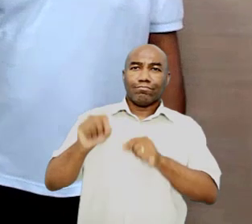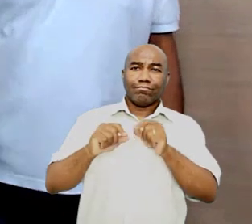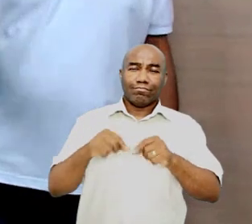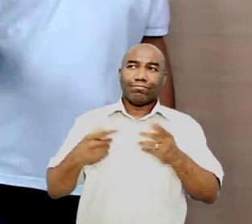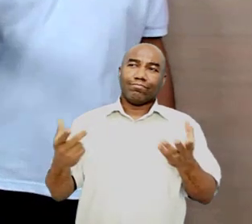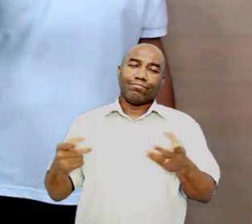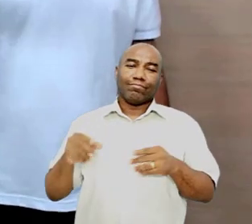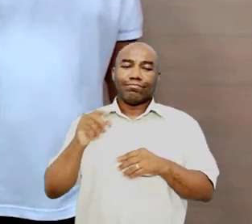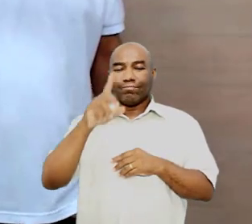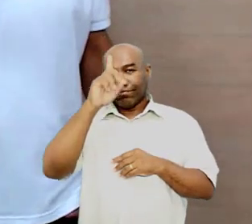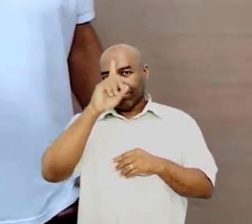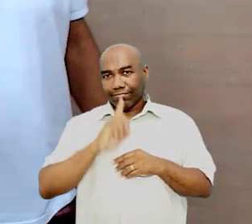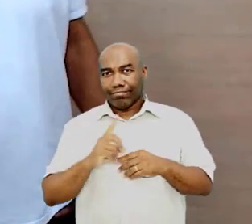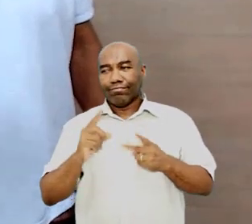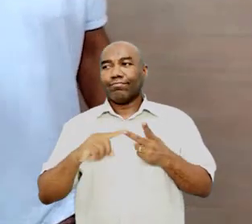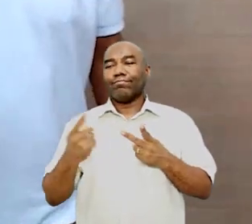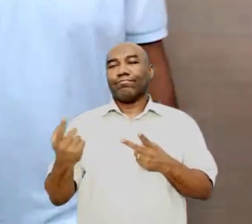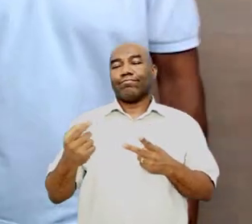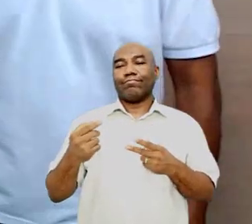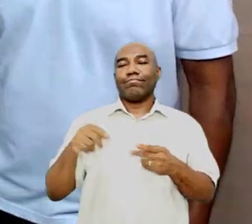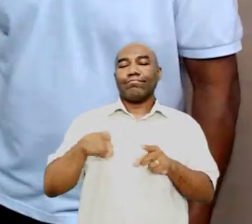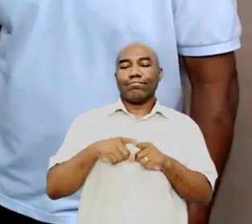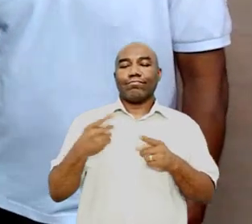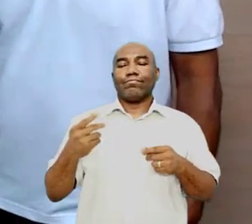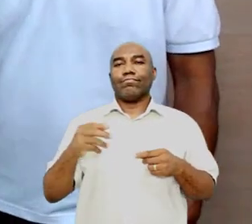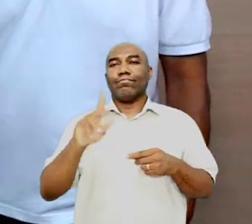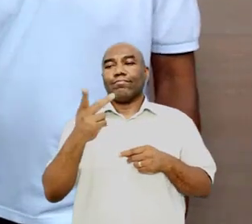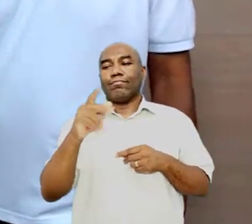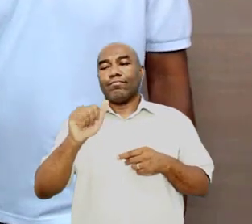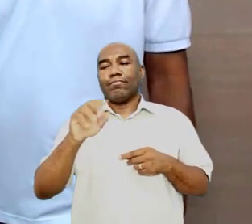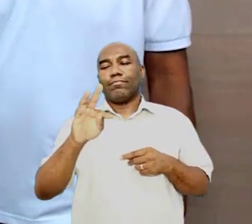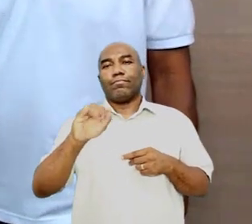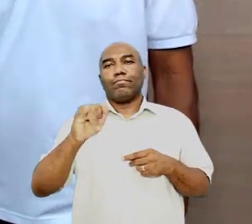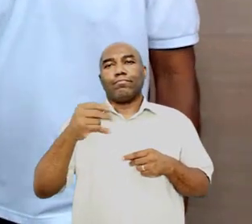amarela, vírus da hepatite C. Impossível, pessoal.